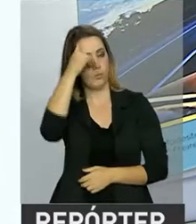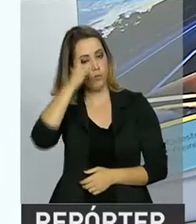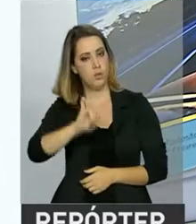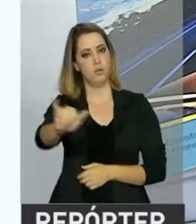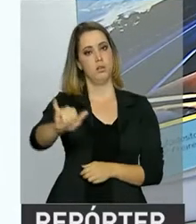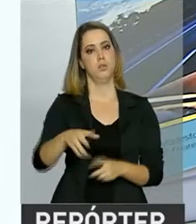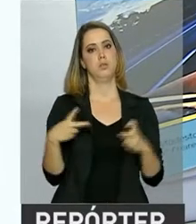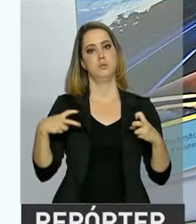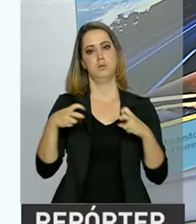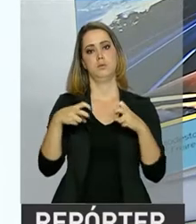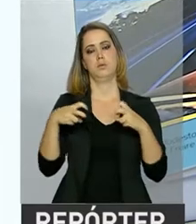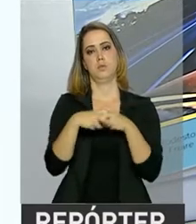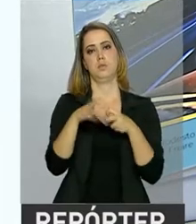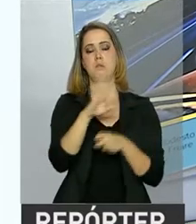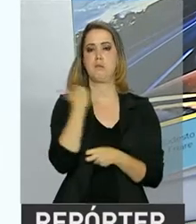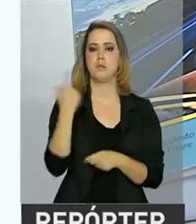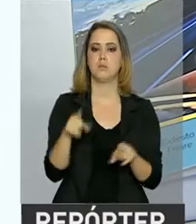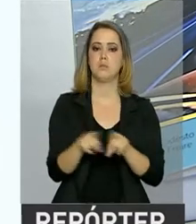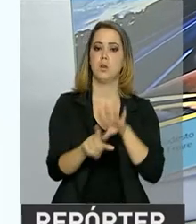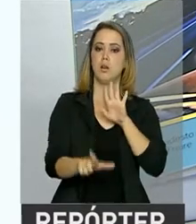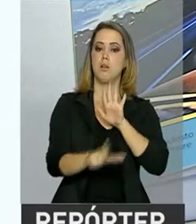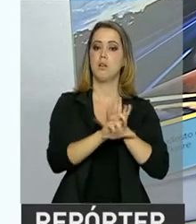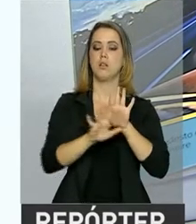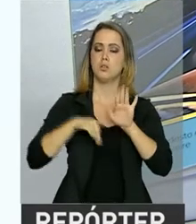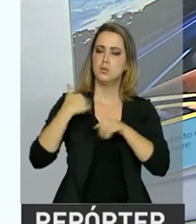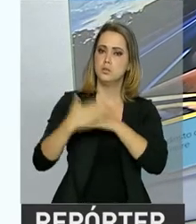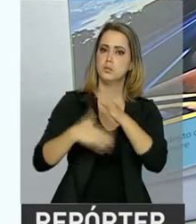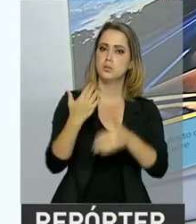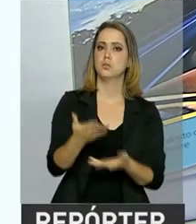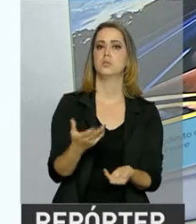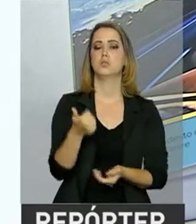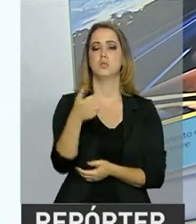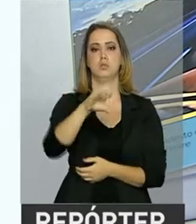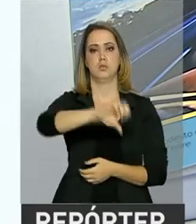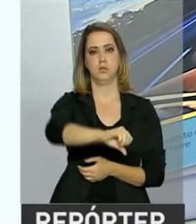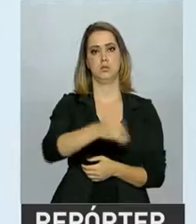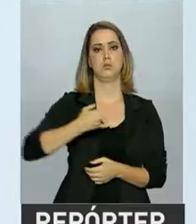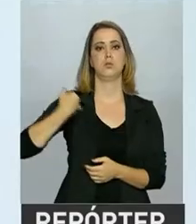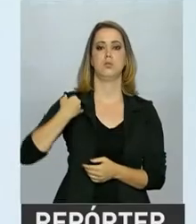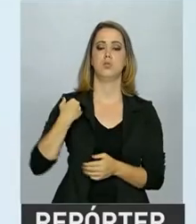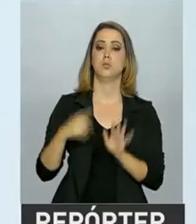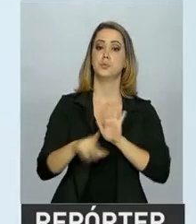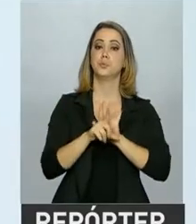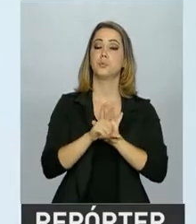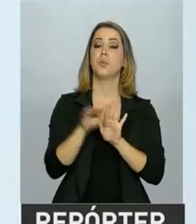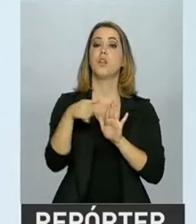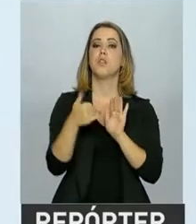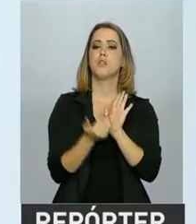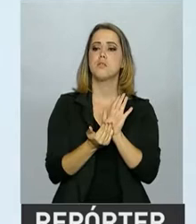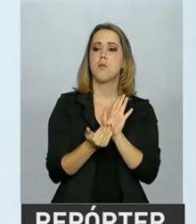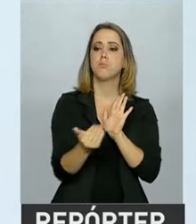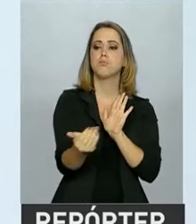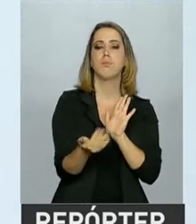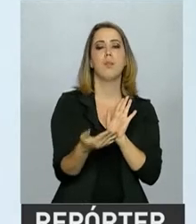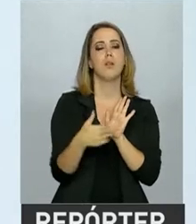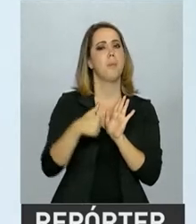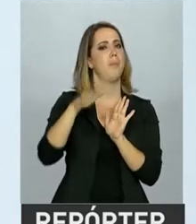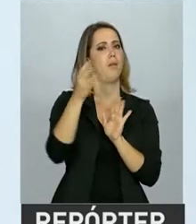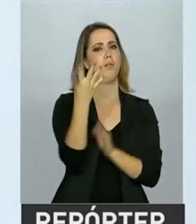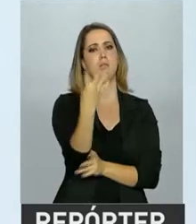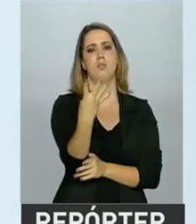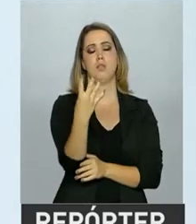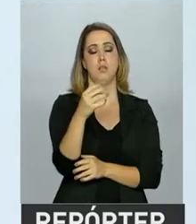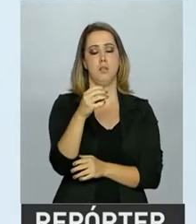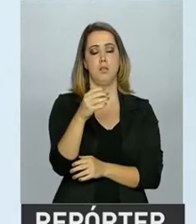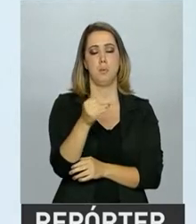a legislação se modernizou nos 19 anos de Código de Trânsito Brasileiro. Neste período, mais de